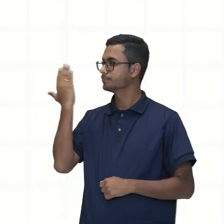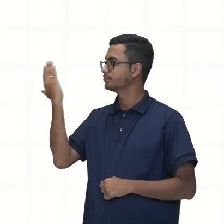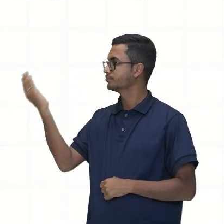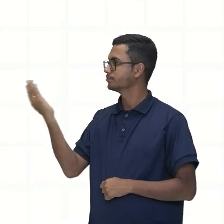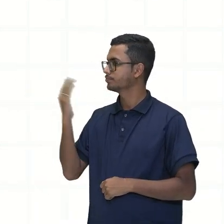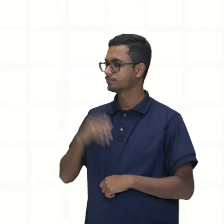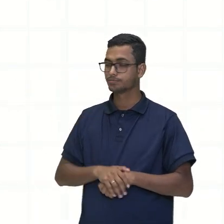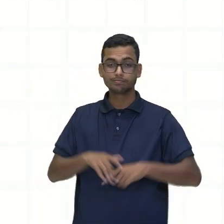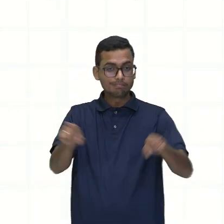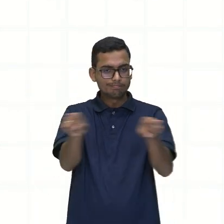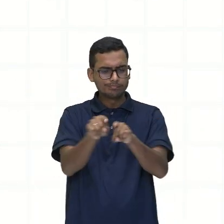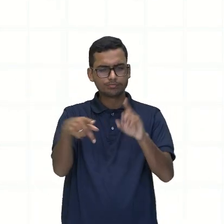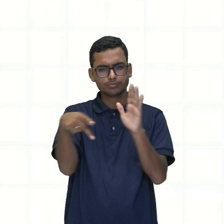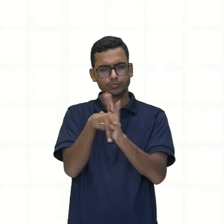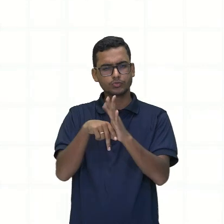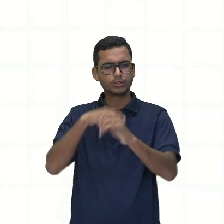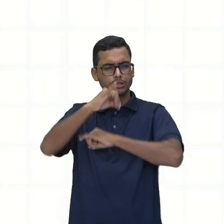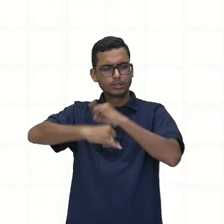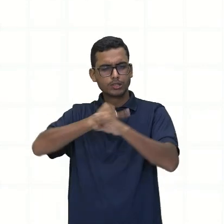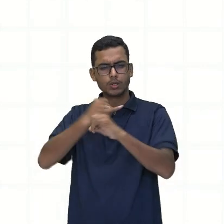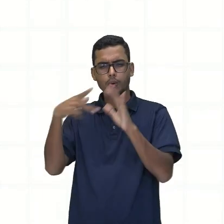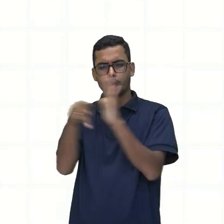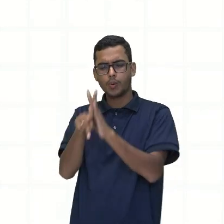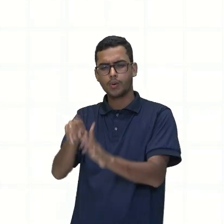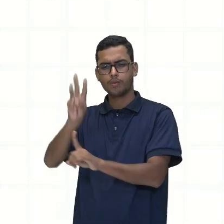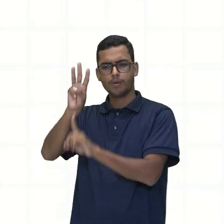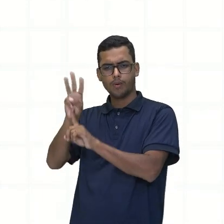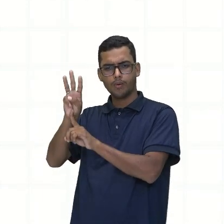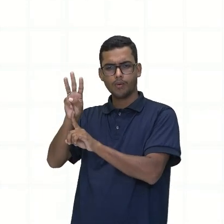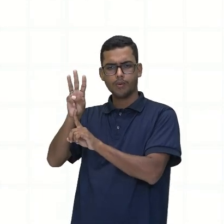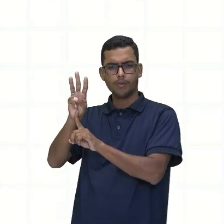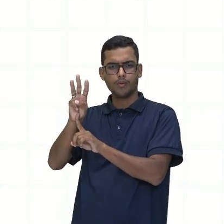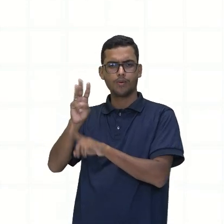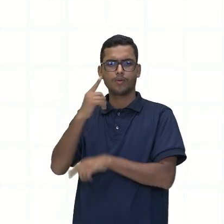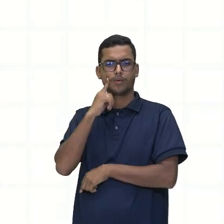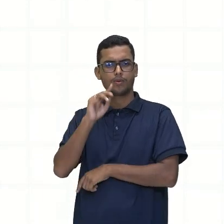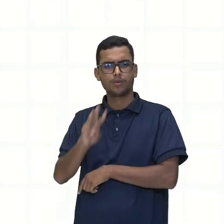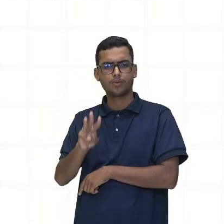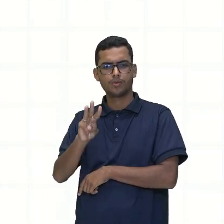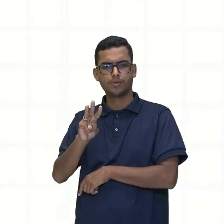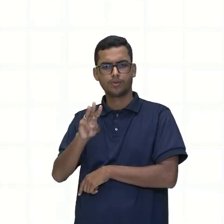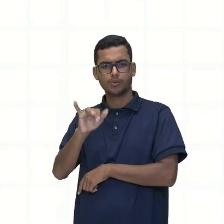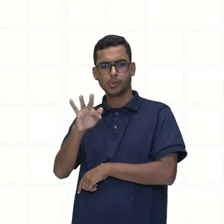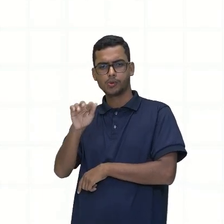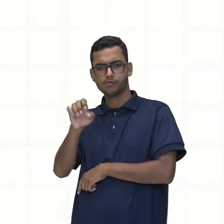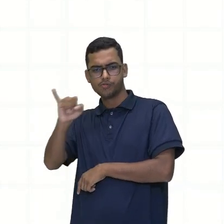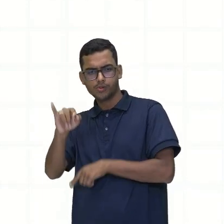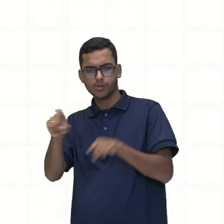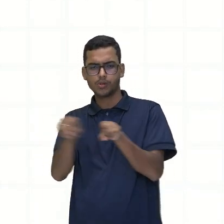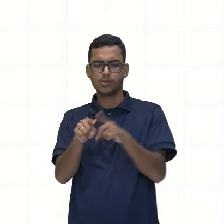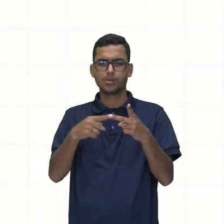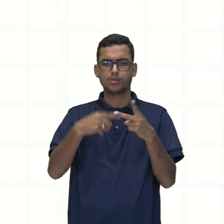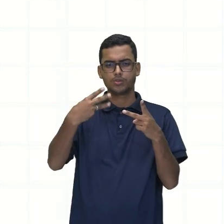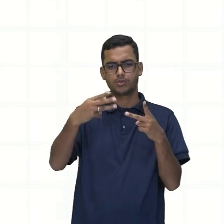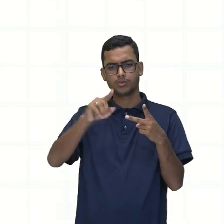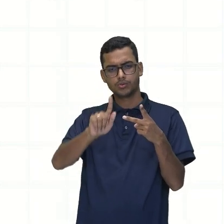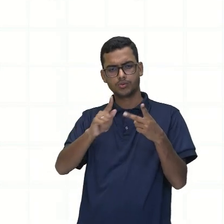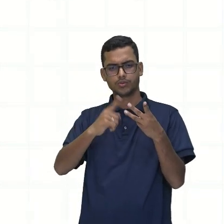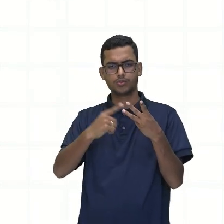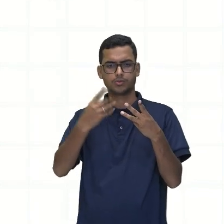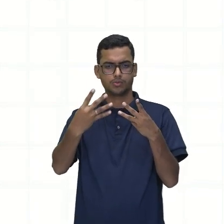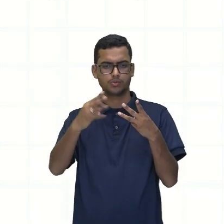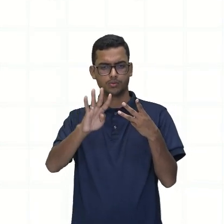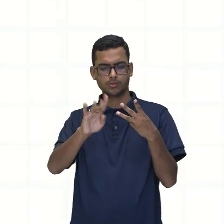internet sem fio, que é a palavra wireless. Como, por exemplo, Wi-Fi, o 3G,